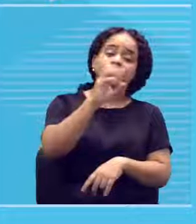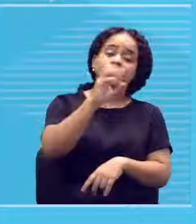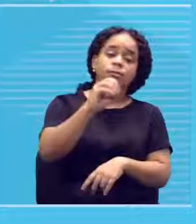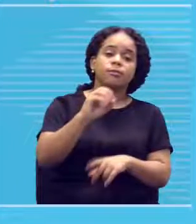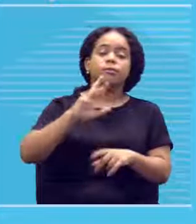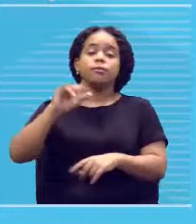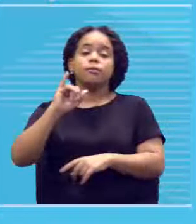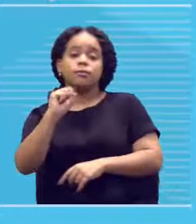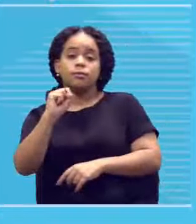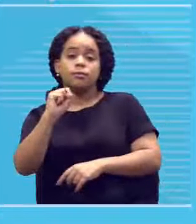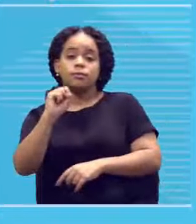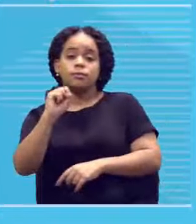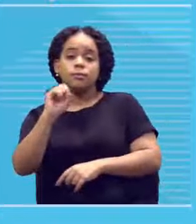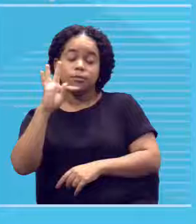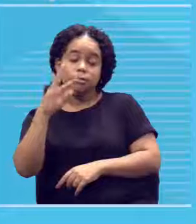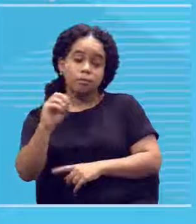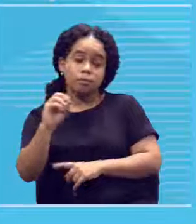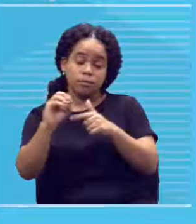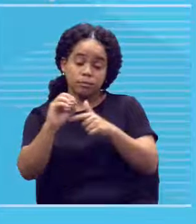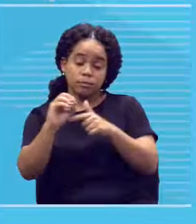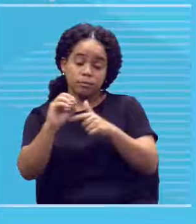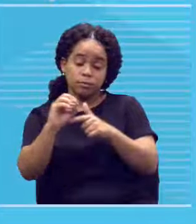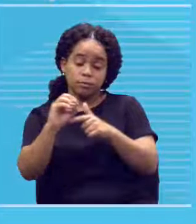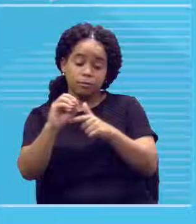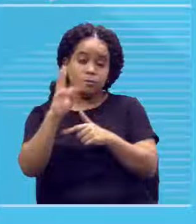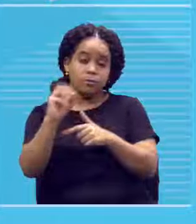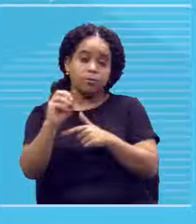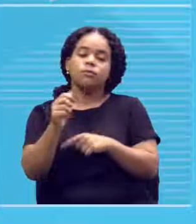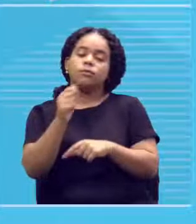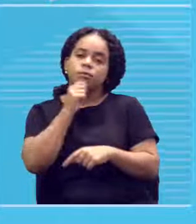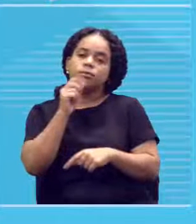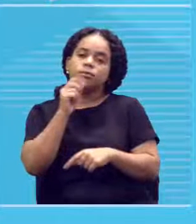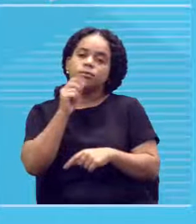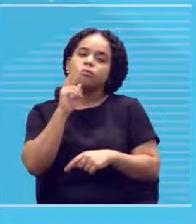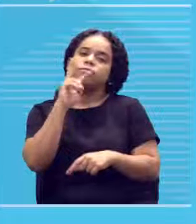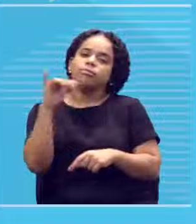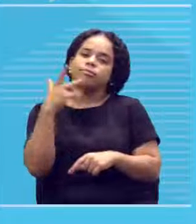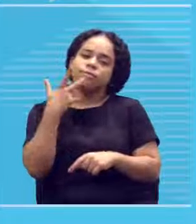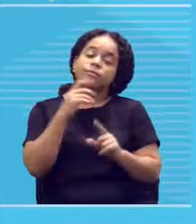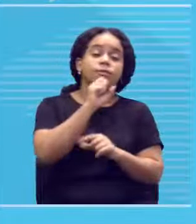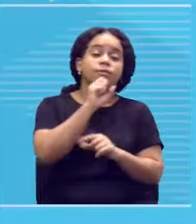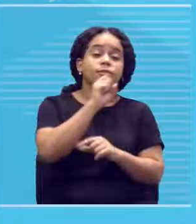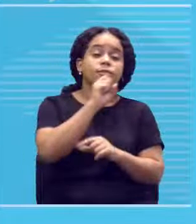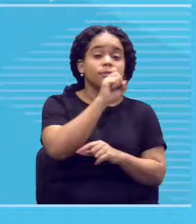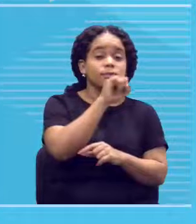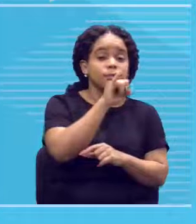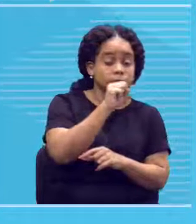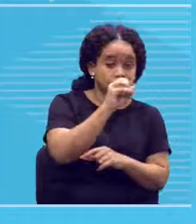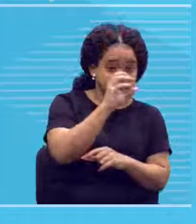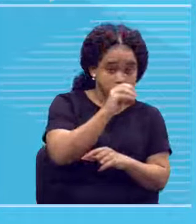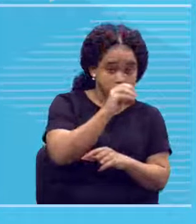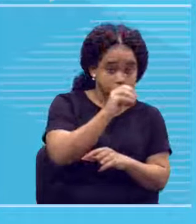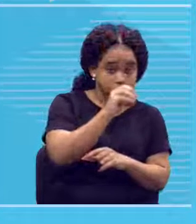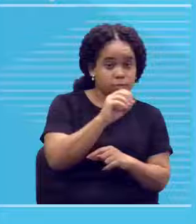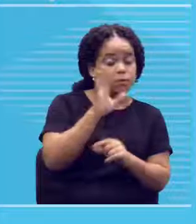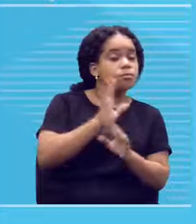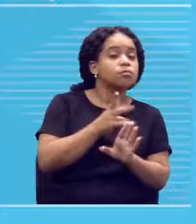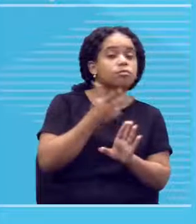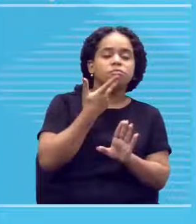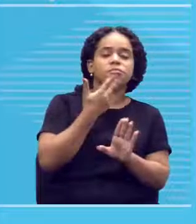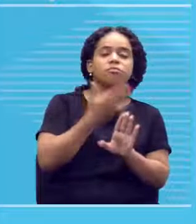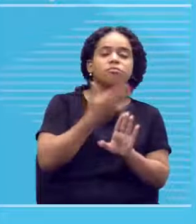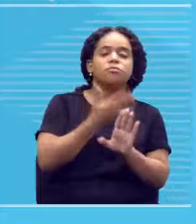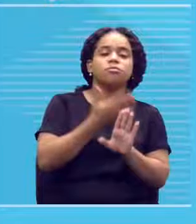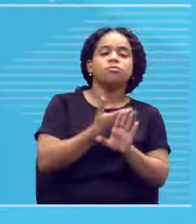só me refiro a algo que ainda vai ser expresso I will isso Eu me refiro ao que já foi